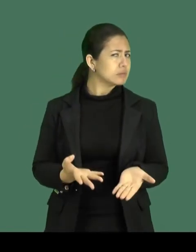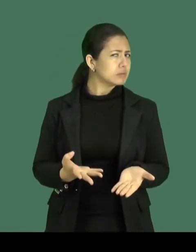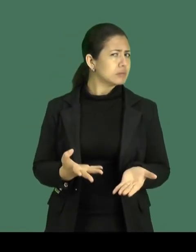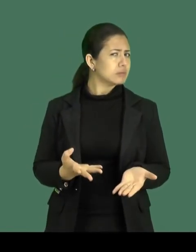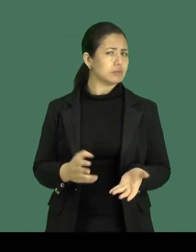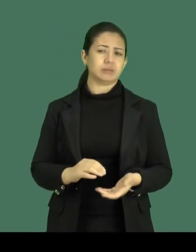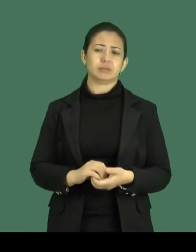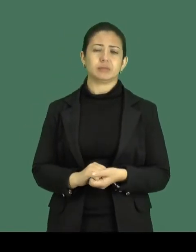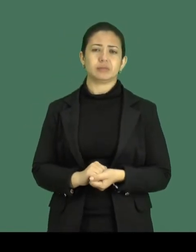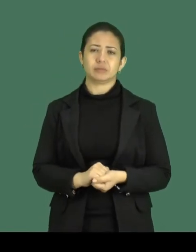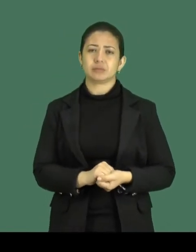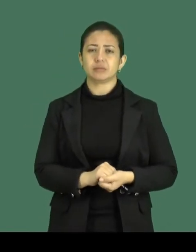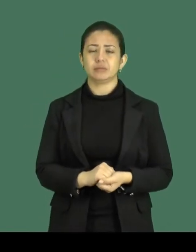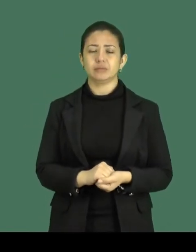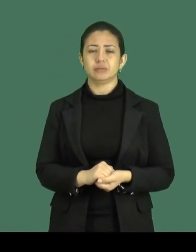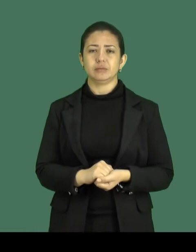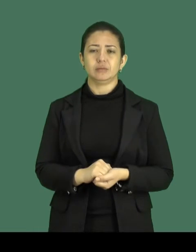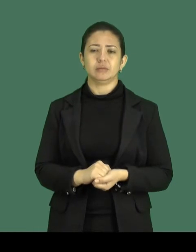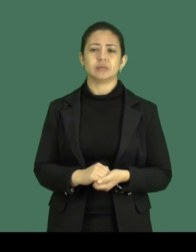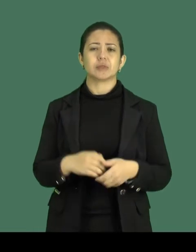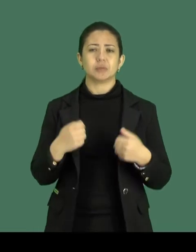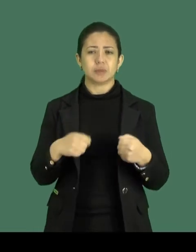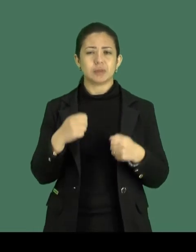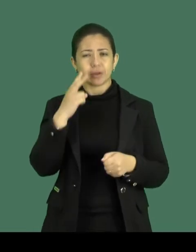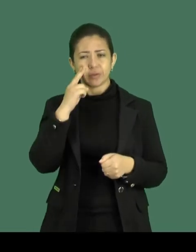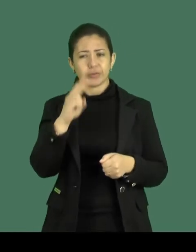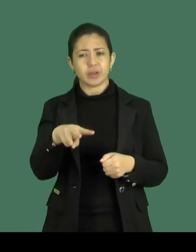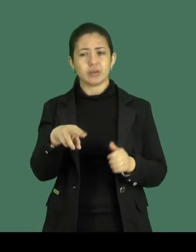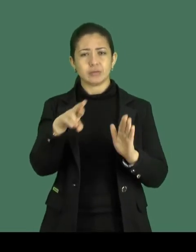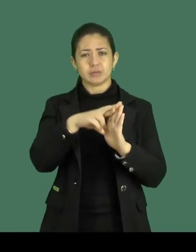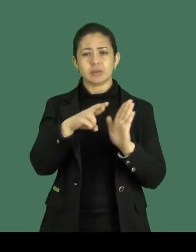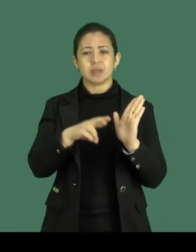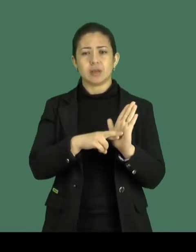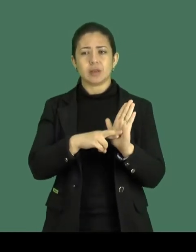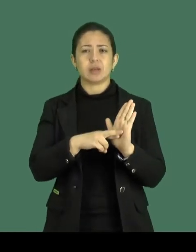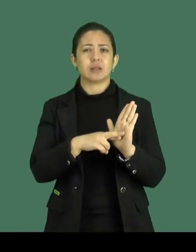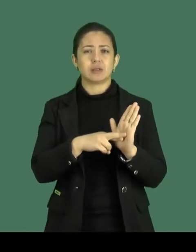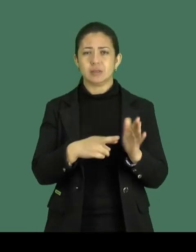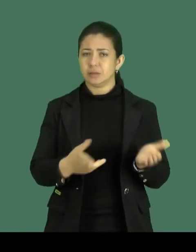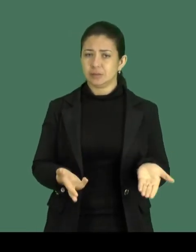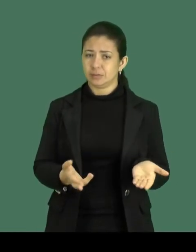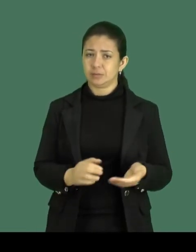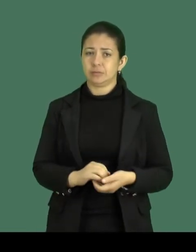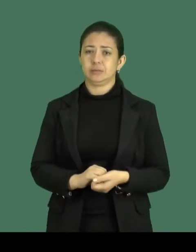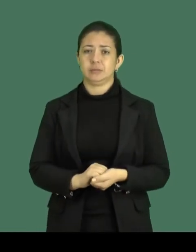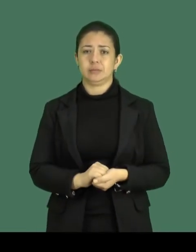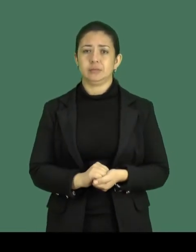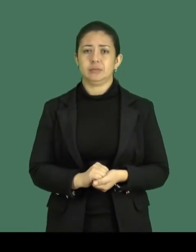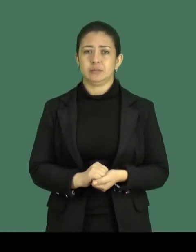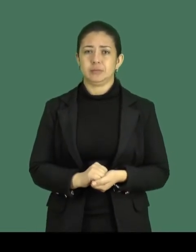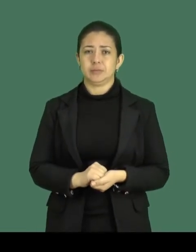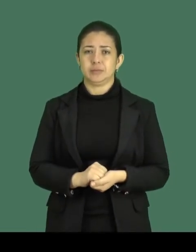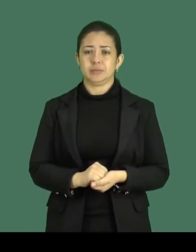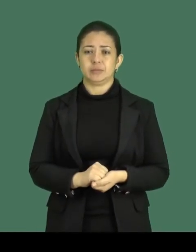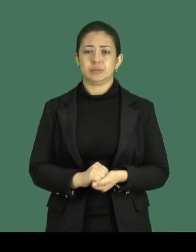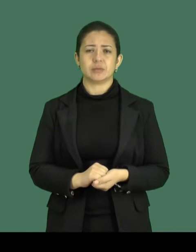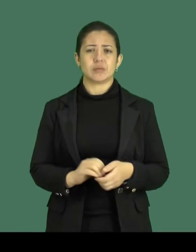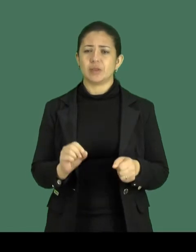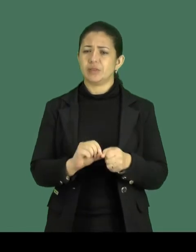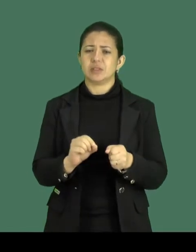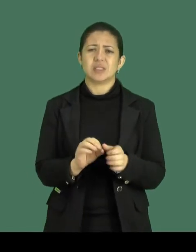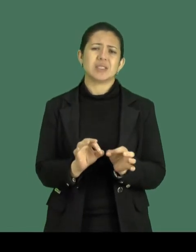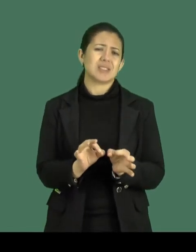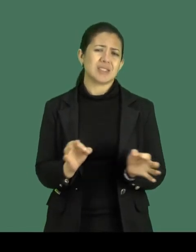Aqui é o mesmo princípio das exponenciais. Lá nós igualávamos as bases. Aqui nós vamos deixar um logaritmo de cada